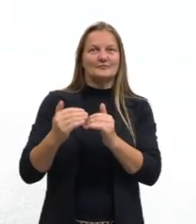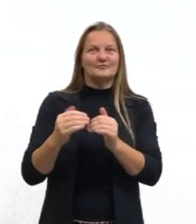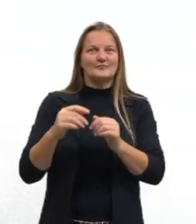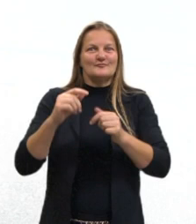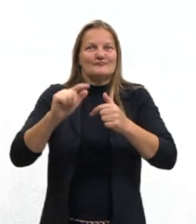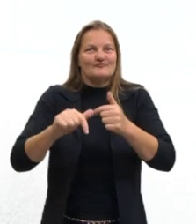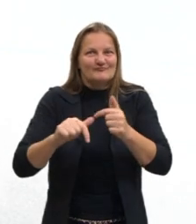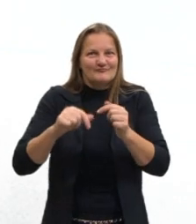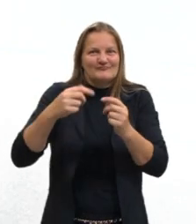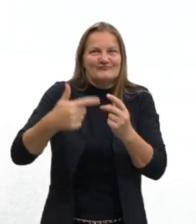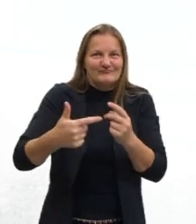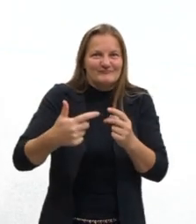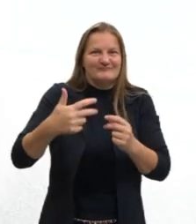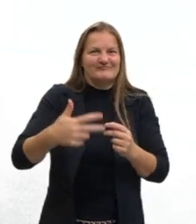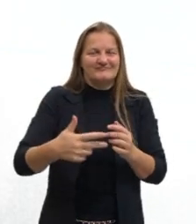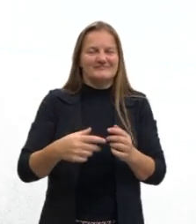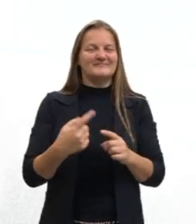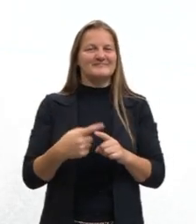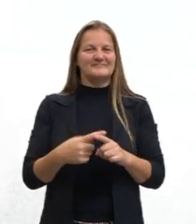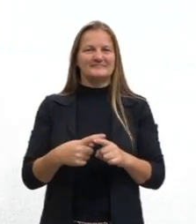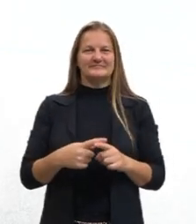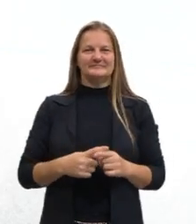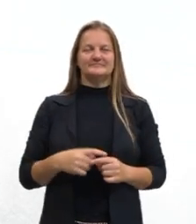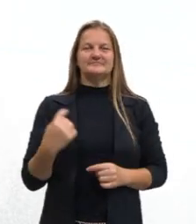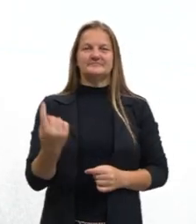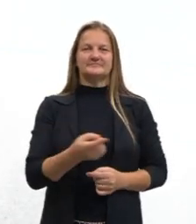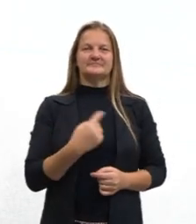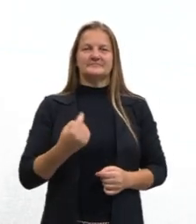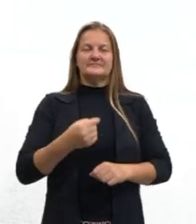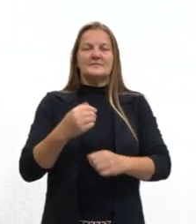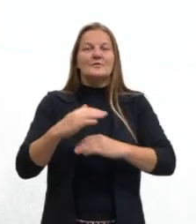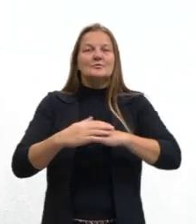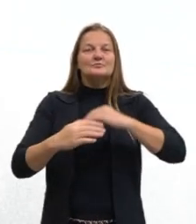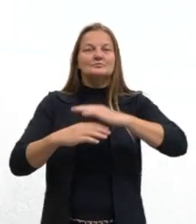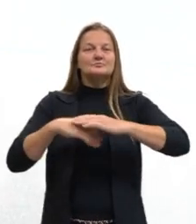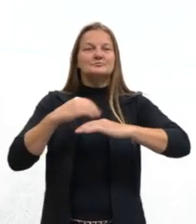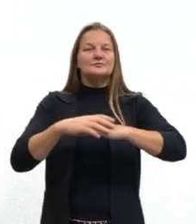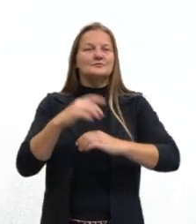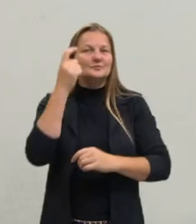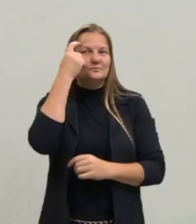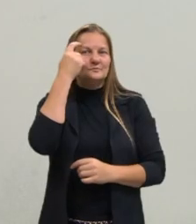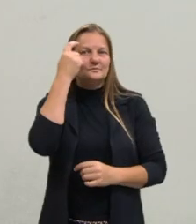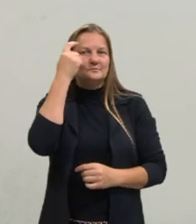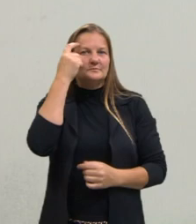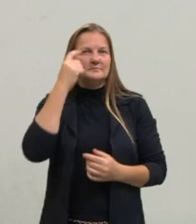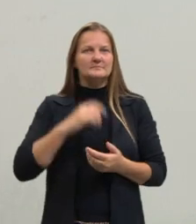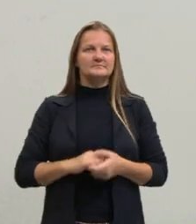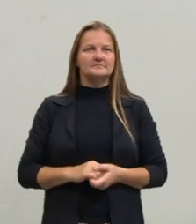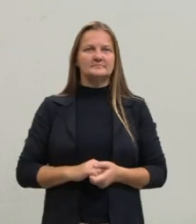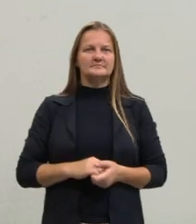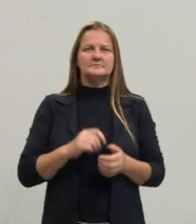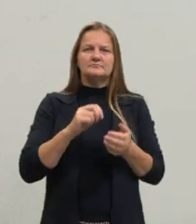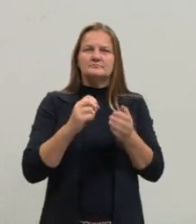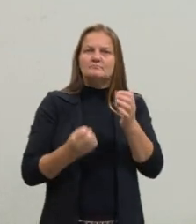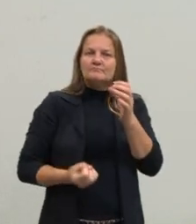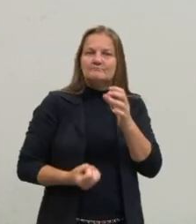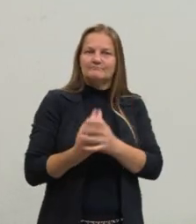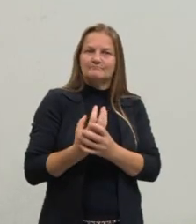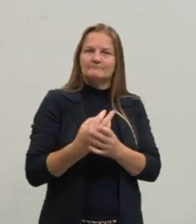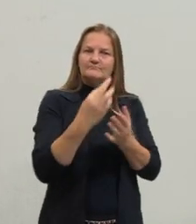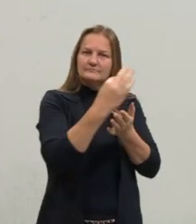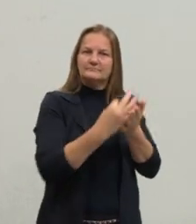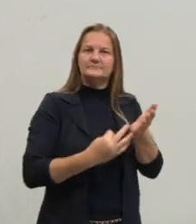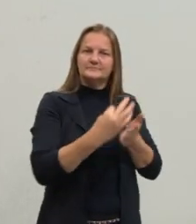outro percalço Claro porque né a nossa construção nosso pensamento de construção de produção textual e